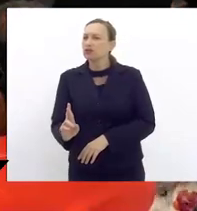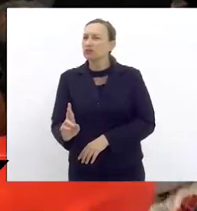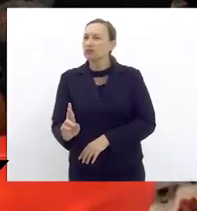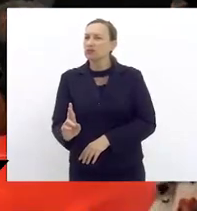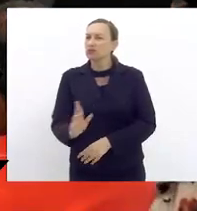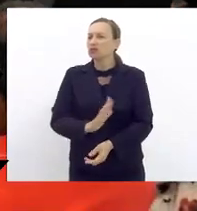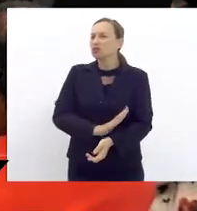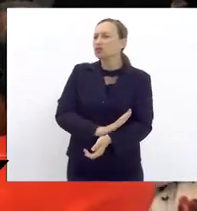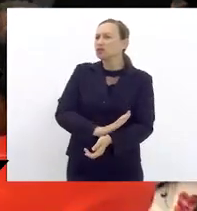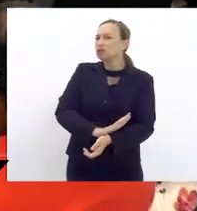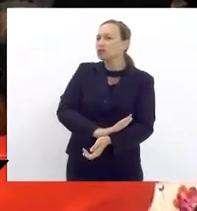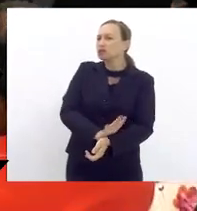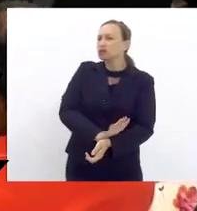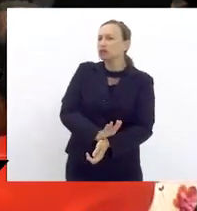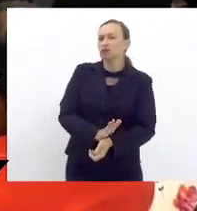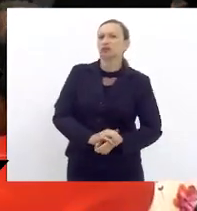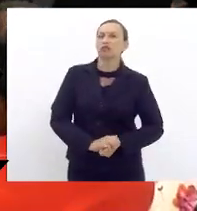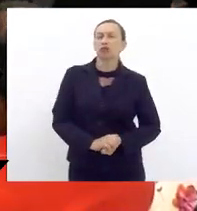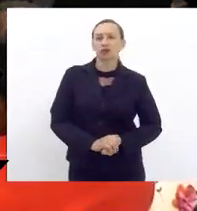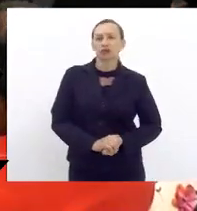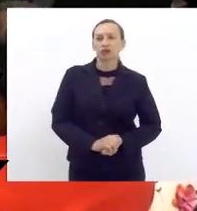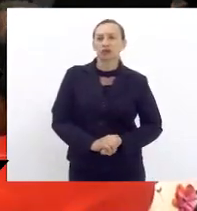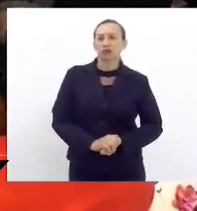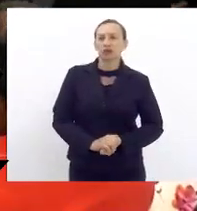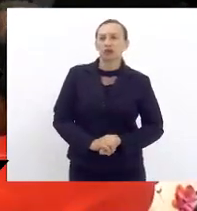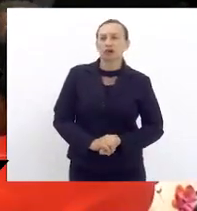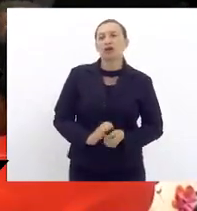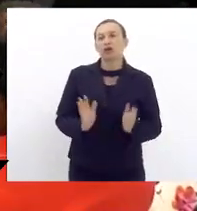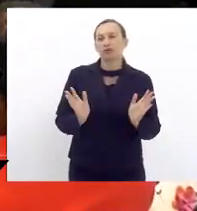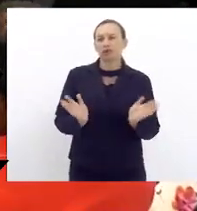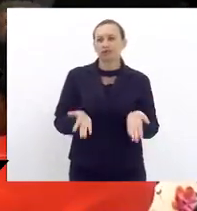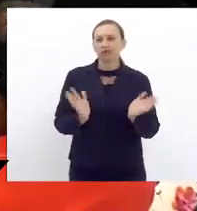passar a fala para deputada índia melou